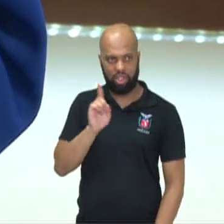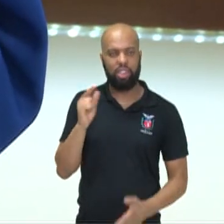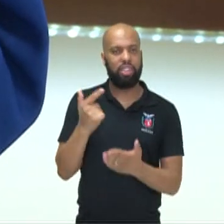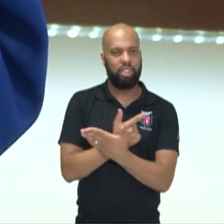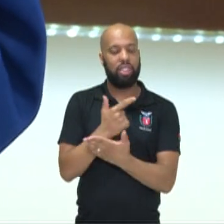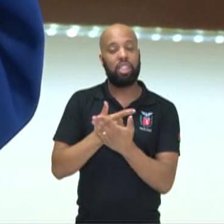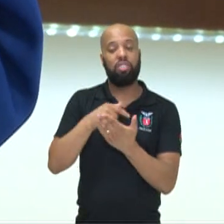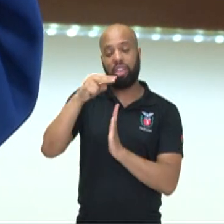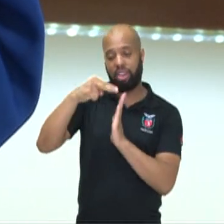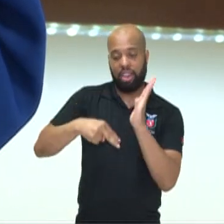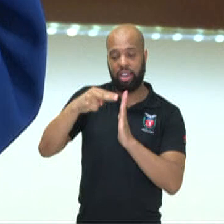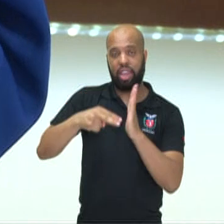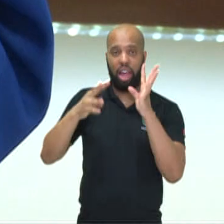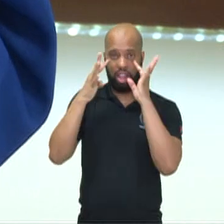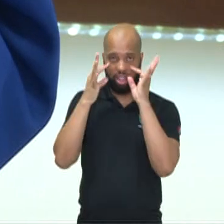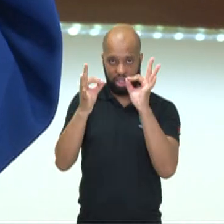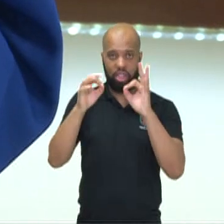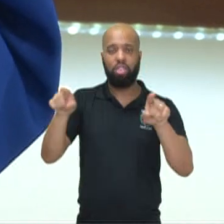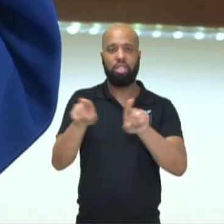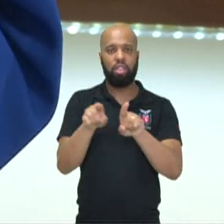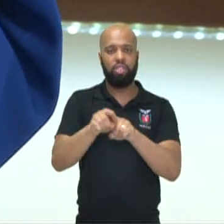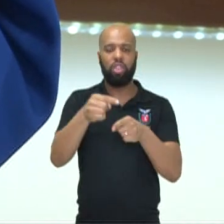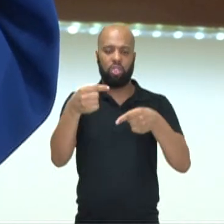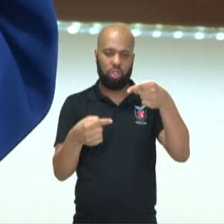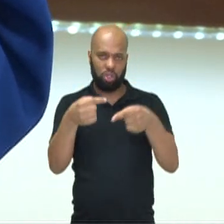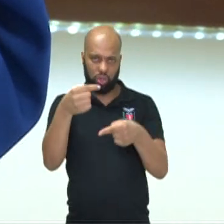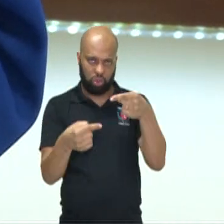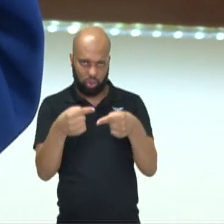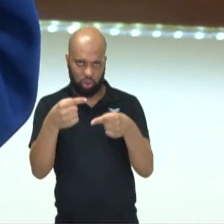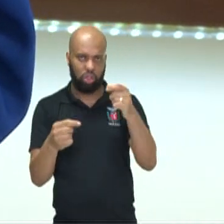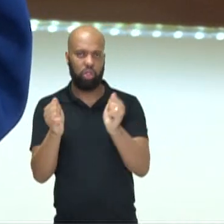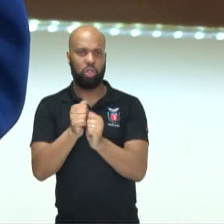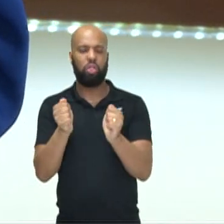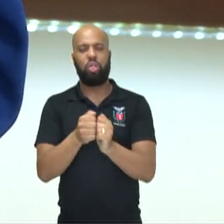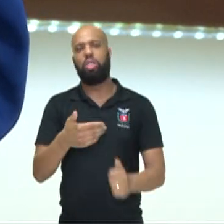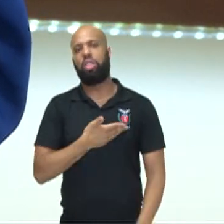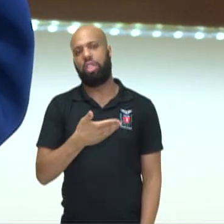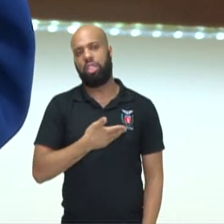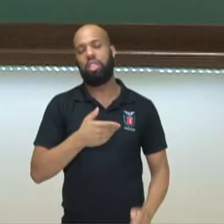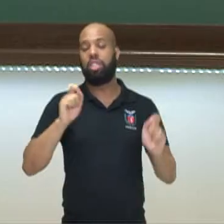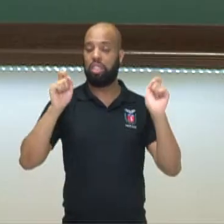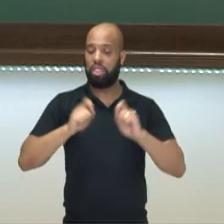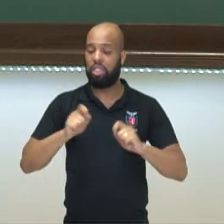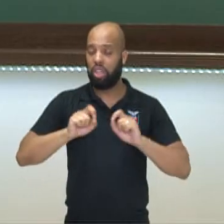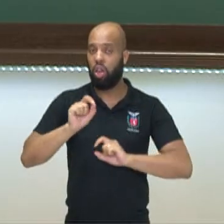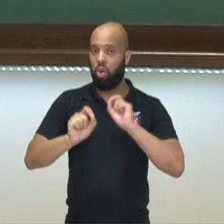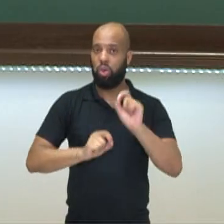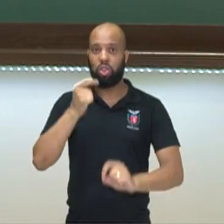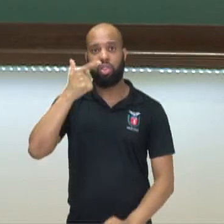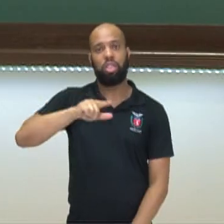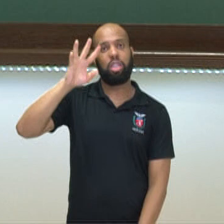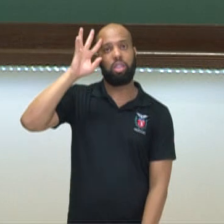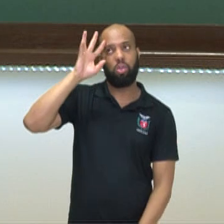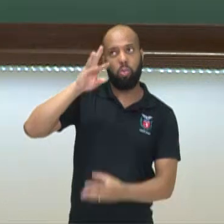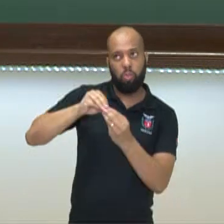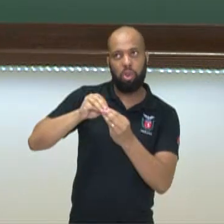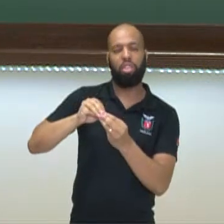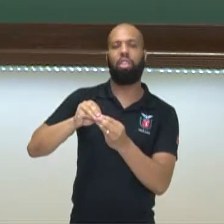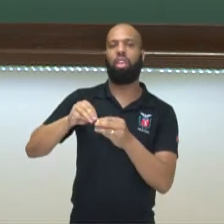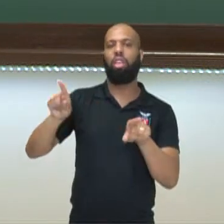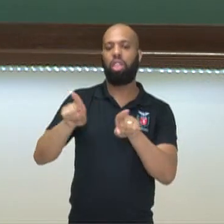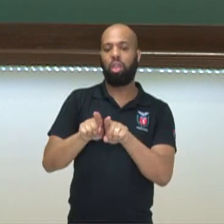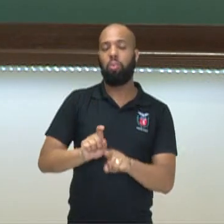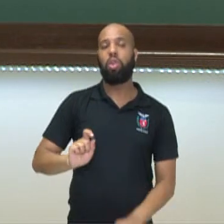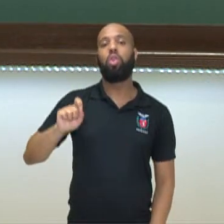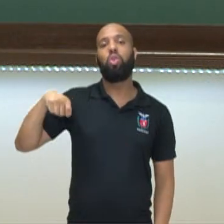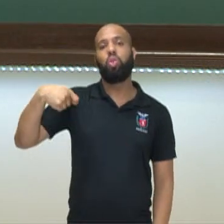com bastante atenção, discutirem aí com os colegas, que ele nos dá uma possibilidade muito bacana de pensar até mesmo